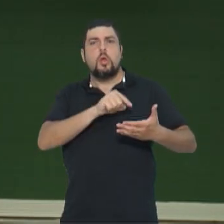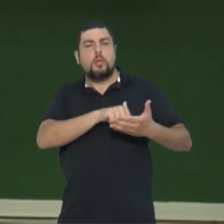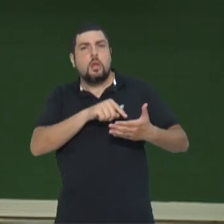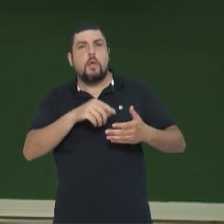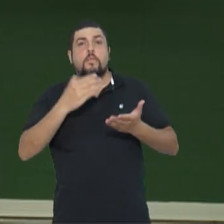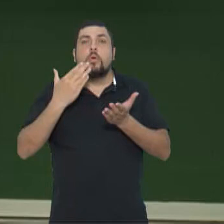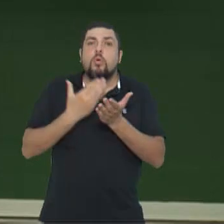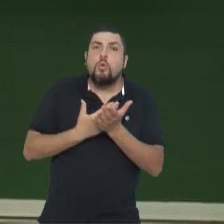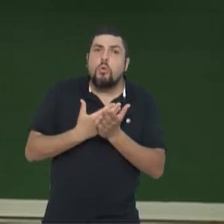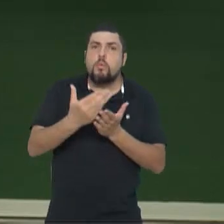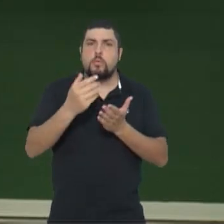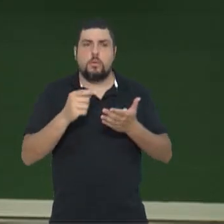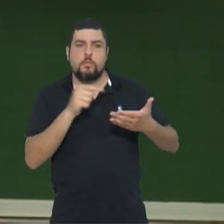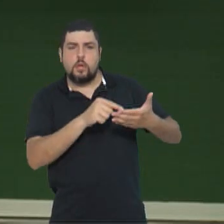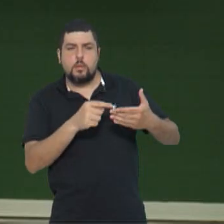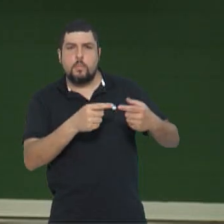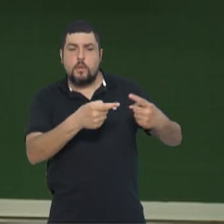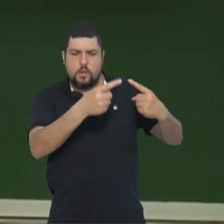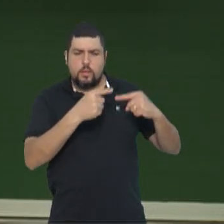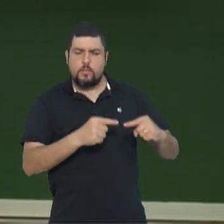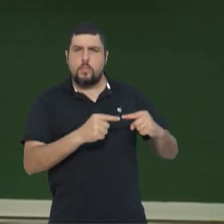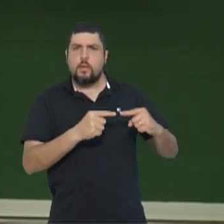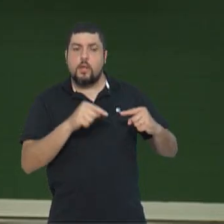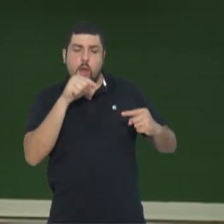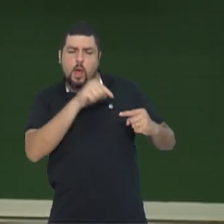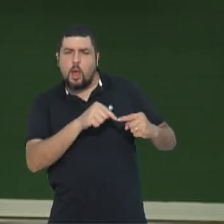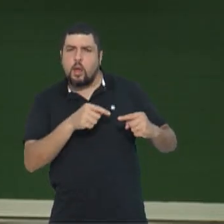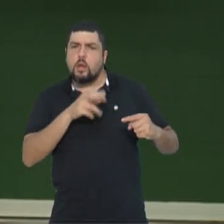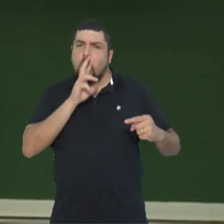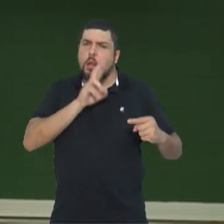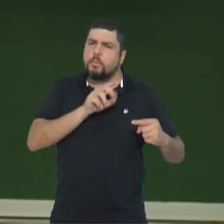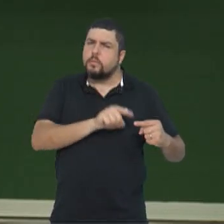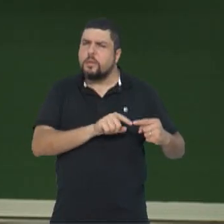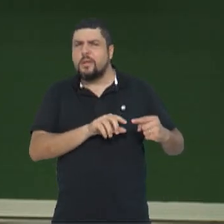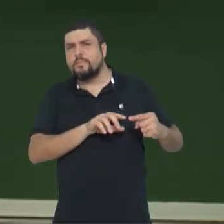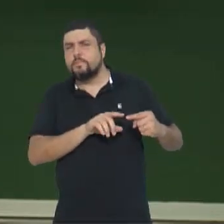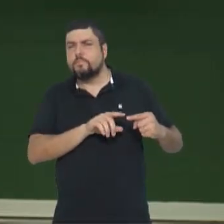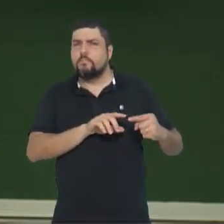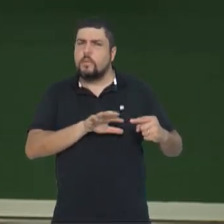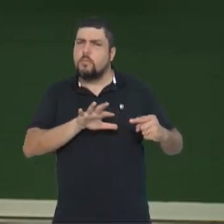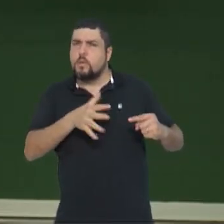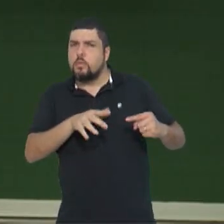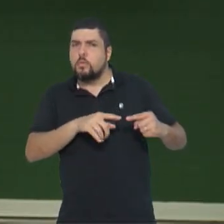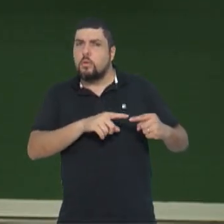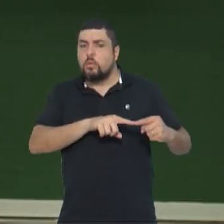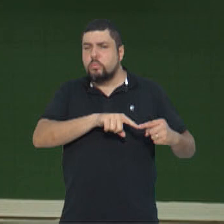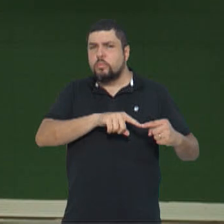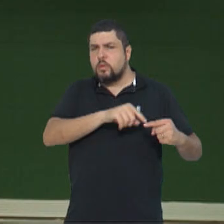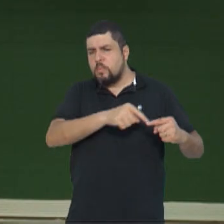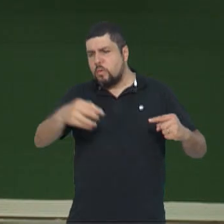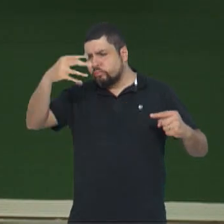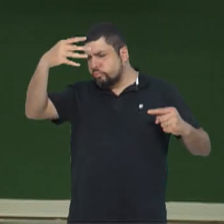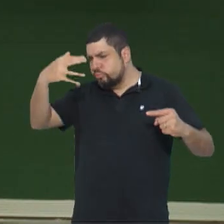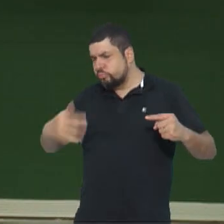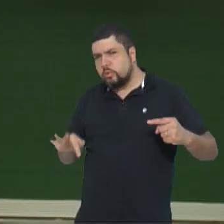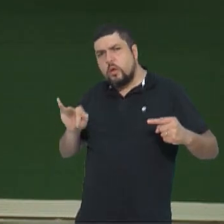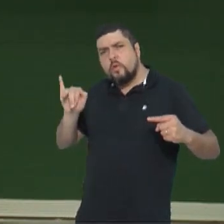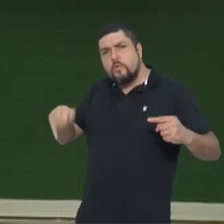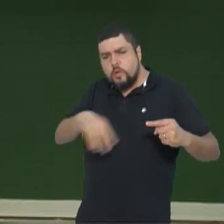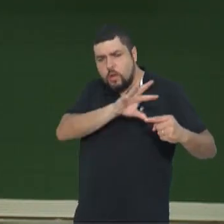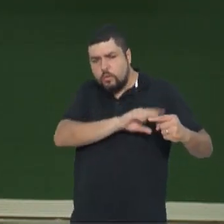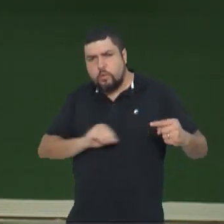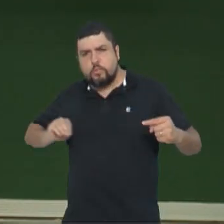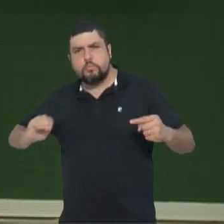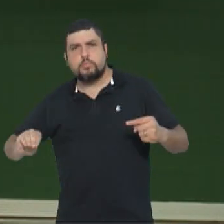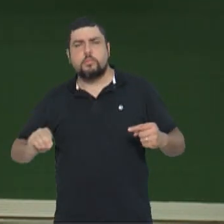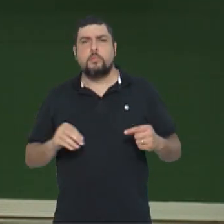leitor, tá? Ah, essa outra ideia é interessante, eu vou guardar para usar no final. Então, veja que você está pensando, planejando o seu texto agora